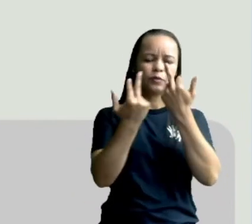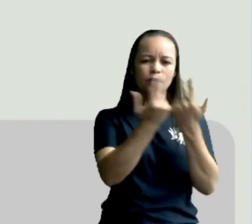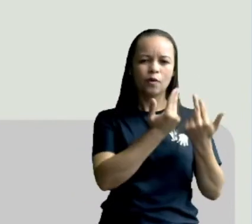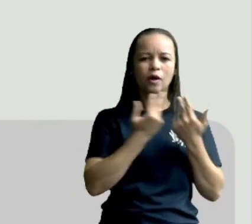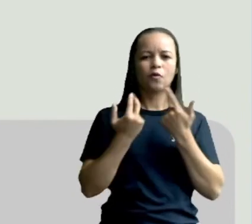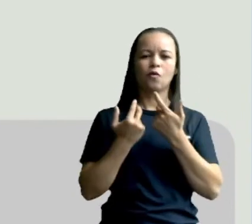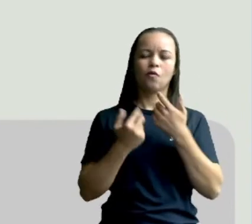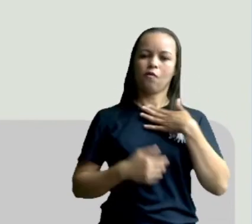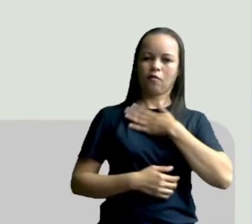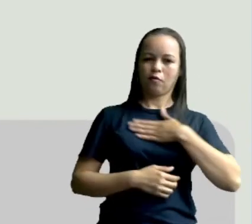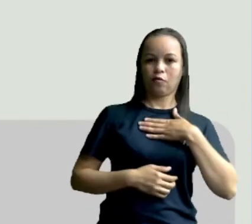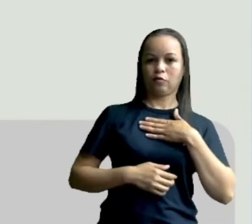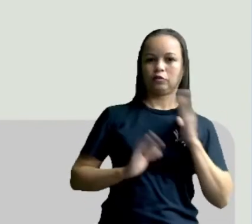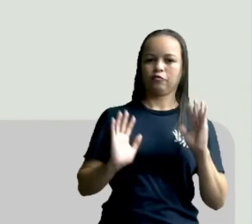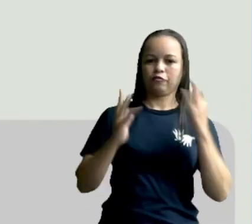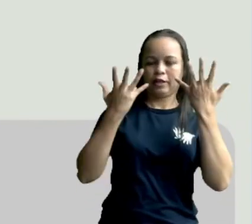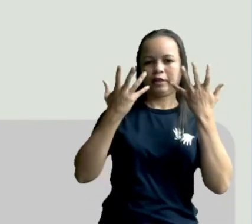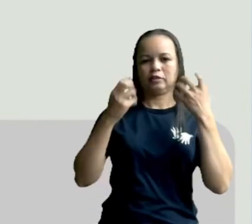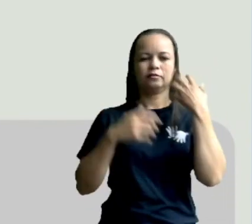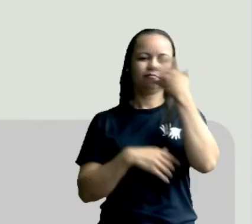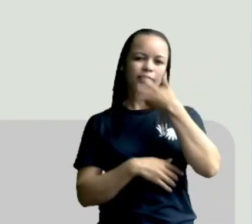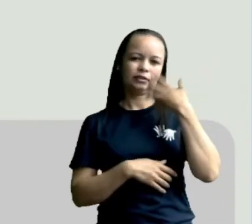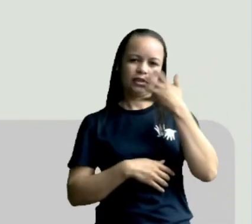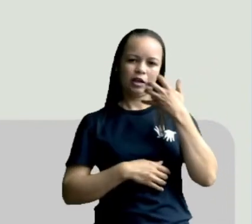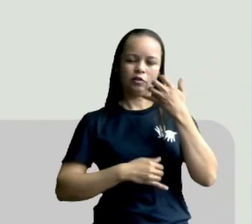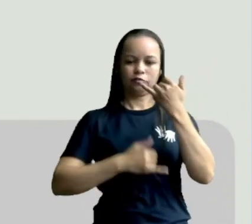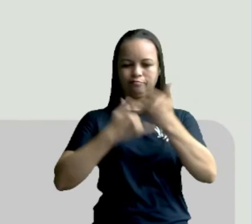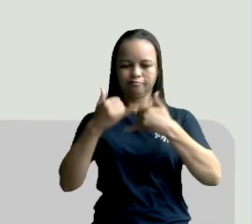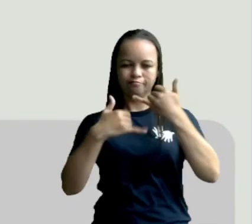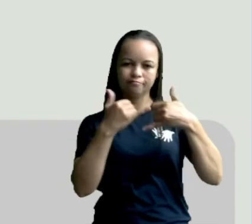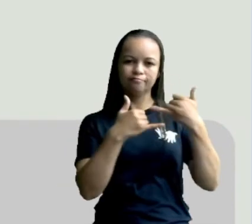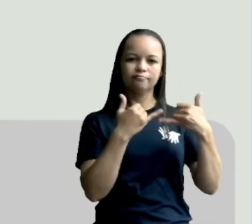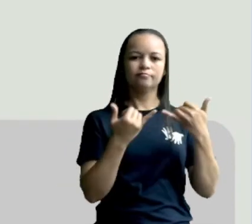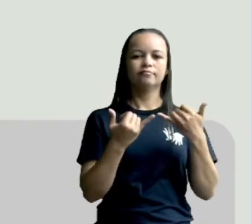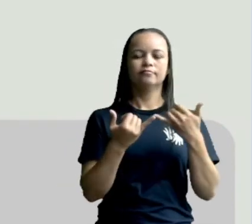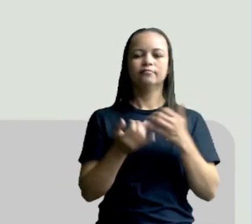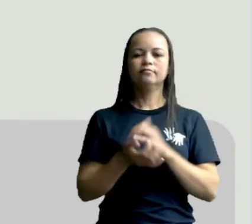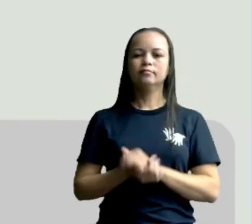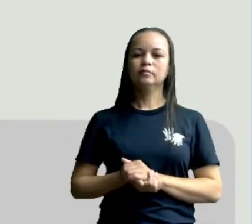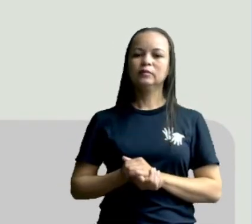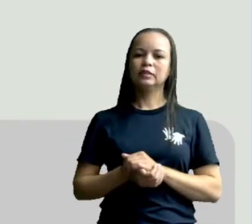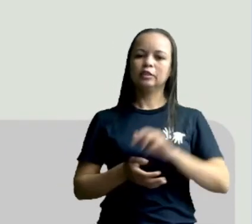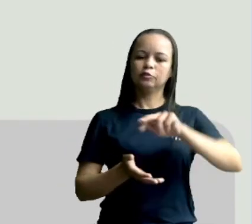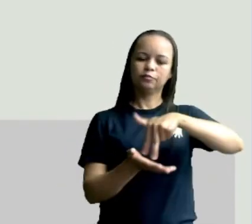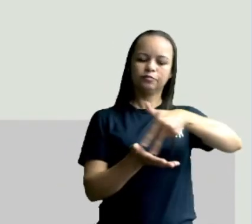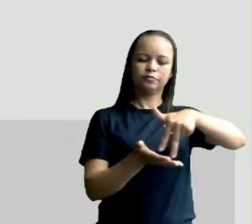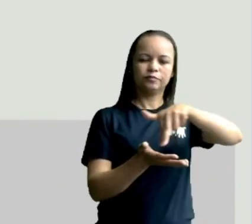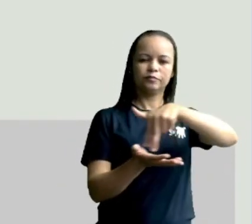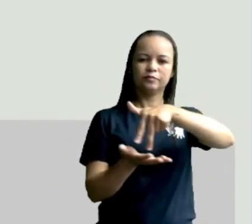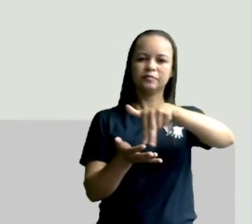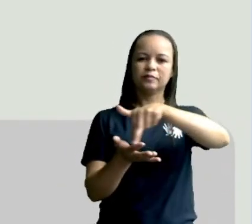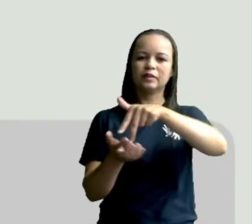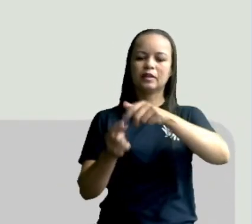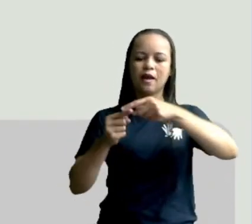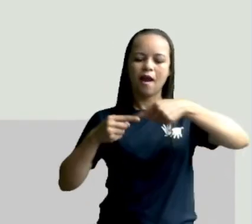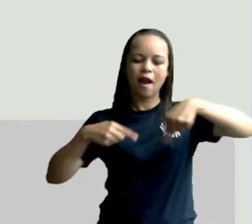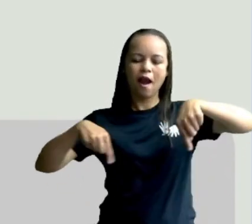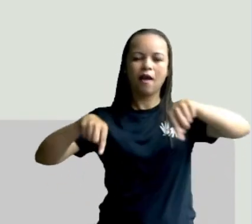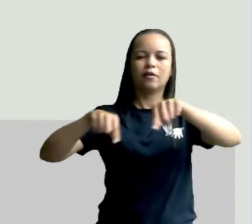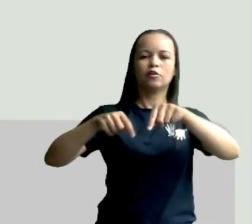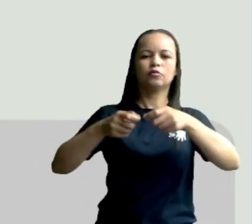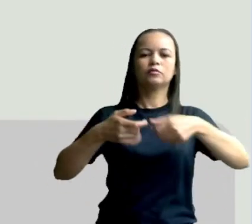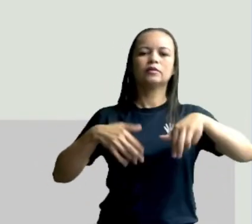e canção, de jogos e brincadeiras. E numa ciranda alegre saem a rodar por